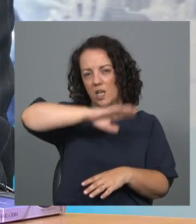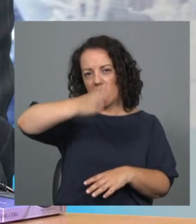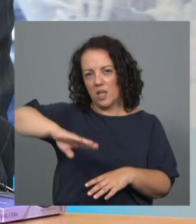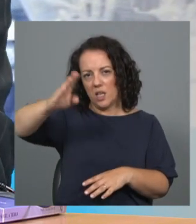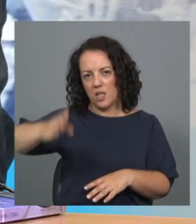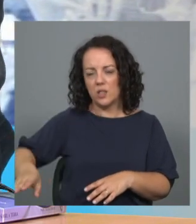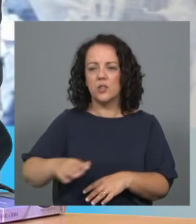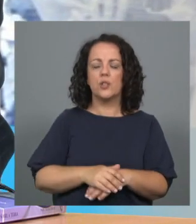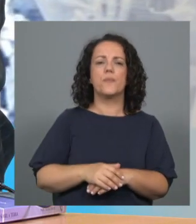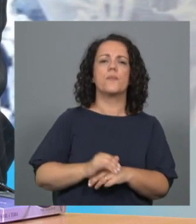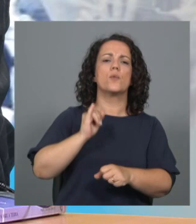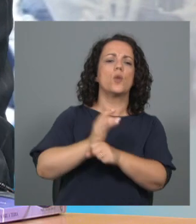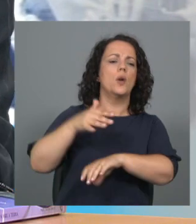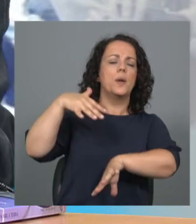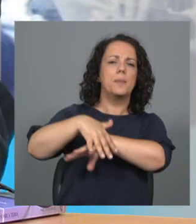de Portinho,